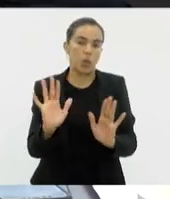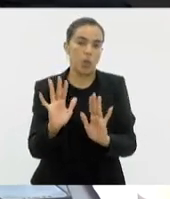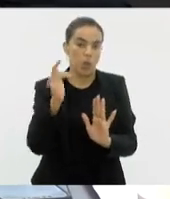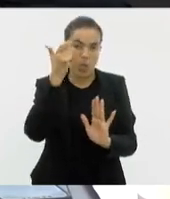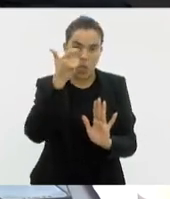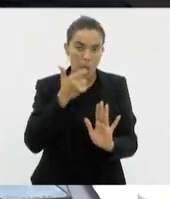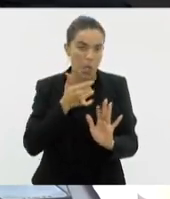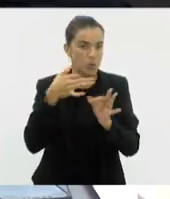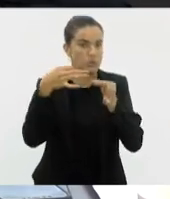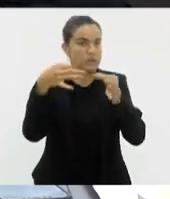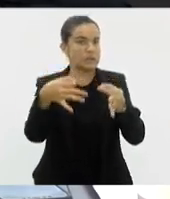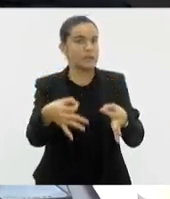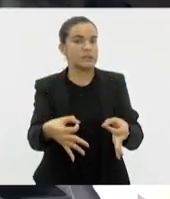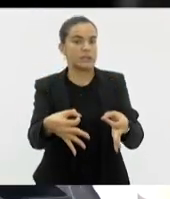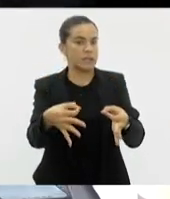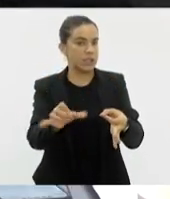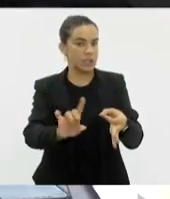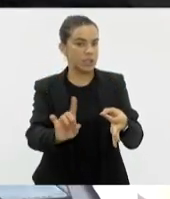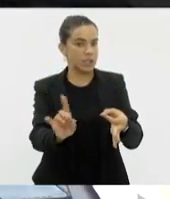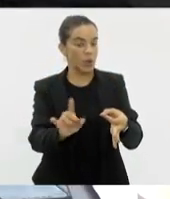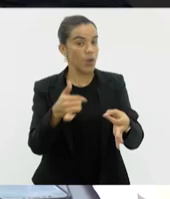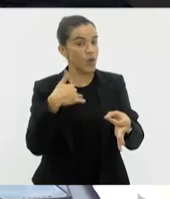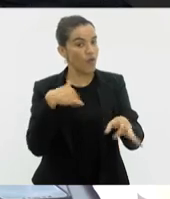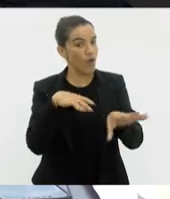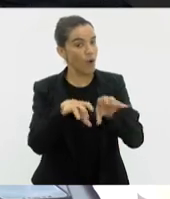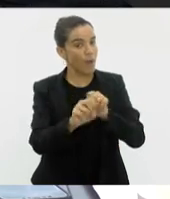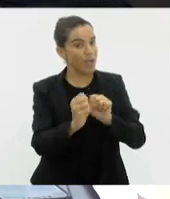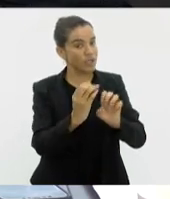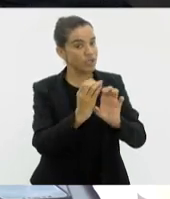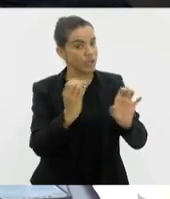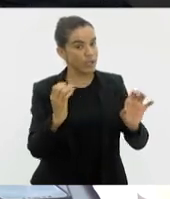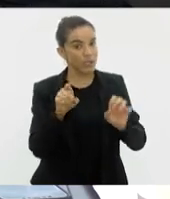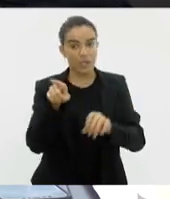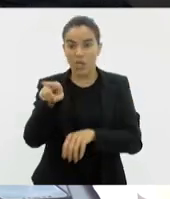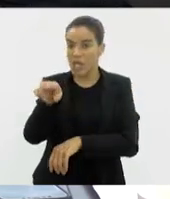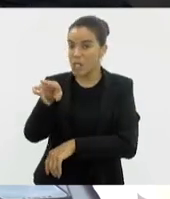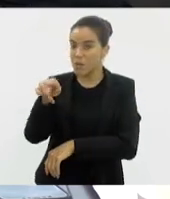com certeza, não, eu fiz questão de dizer que eu sou engenheiro e ele é irmão de médico.